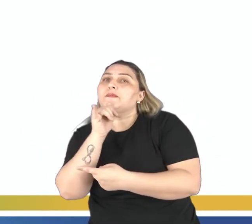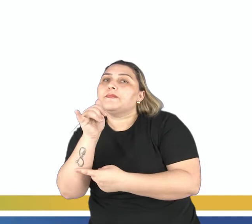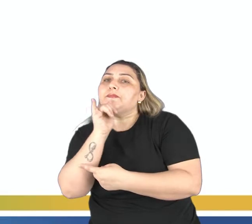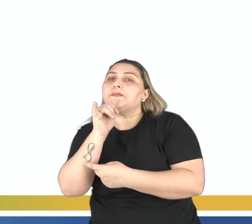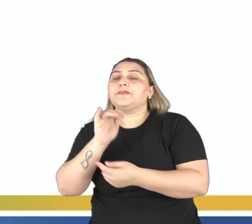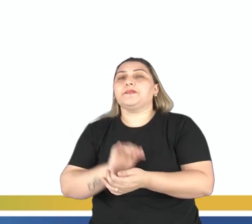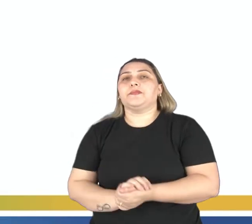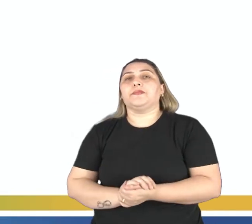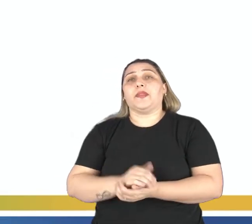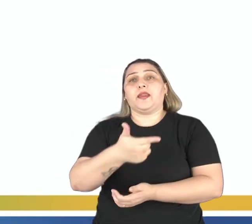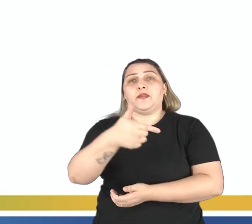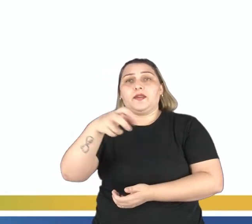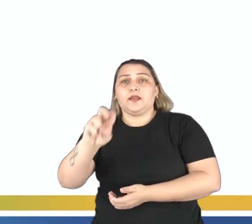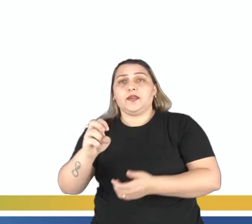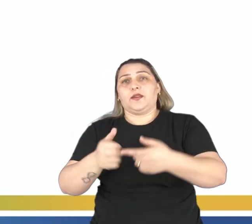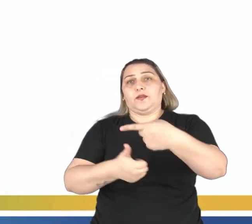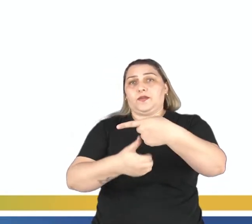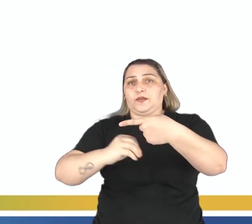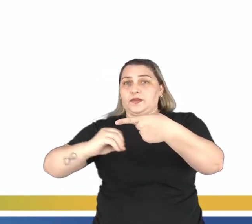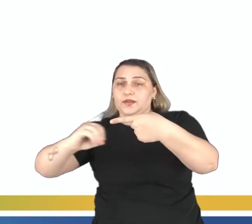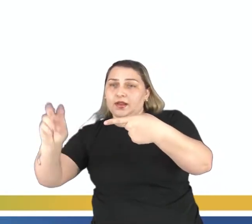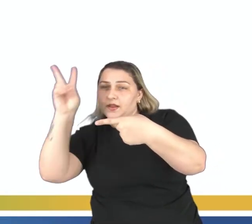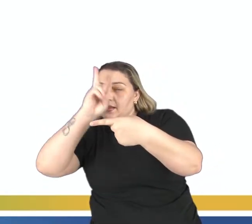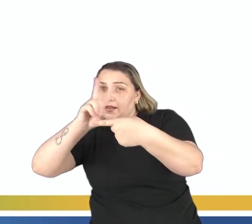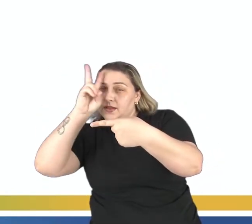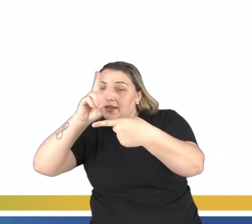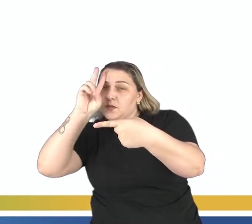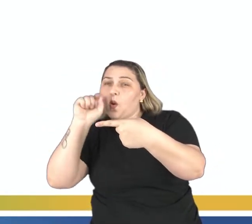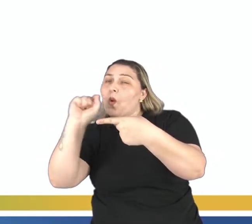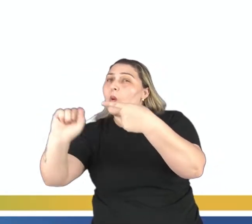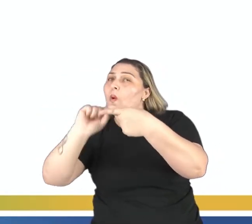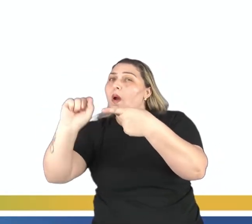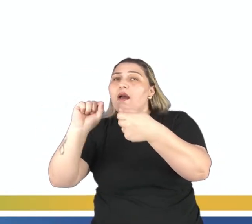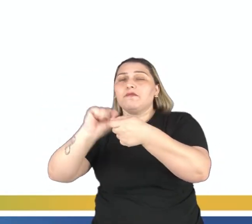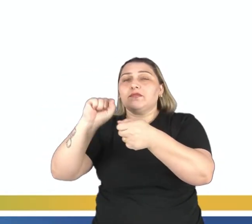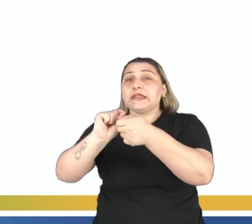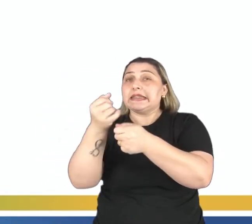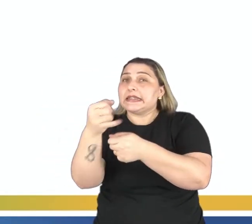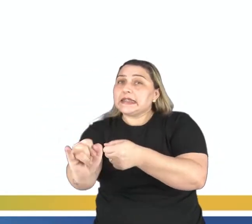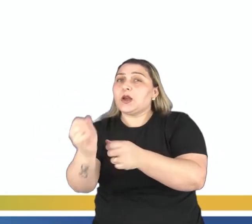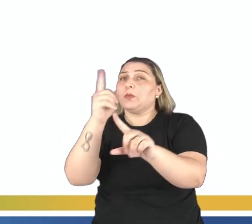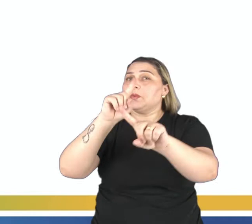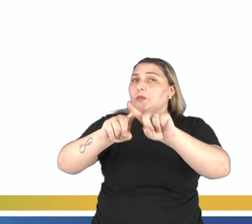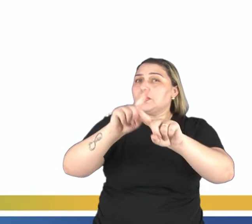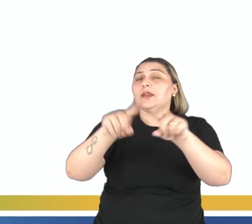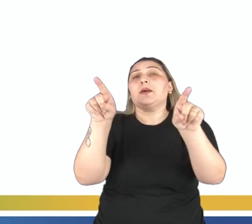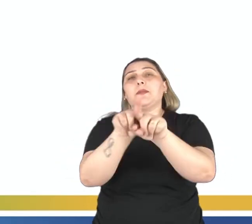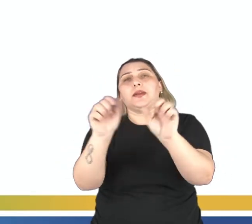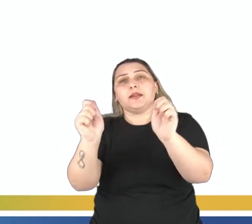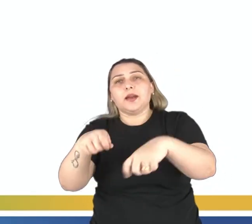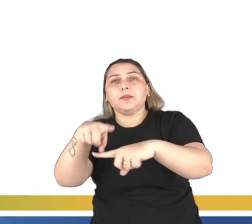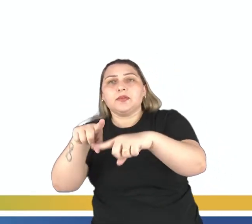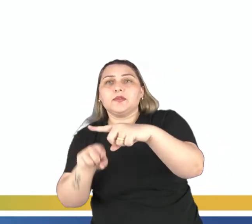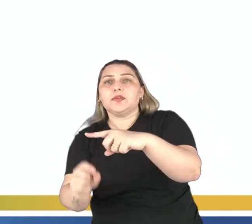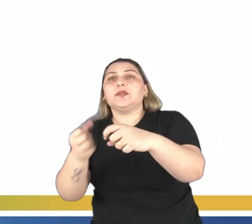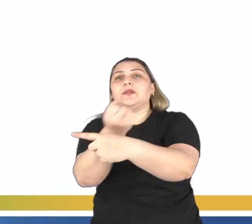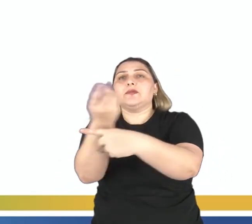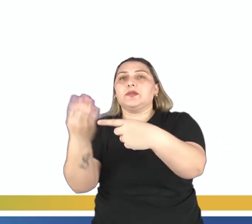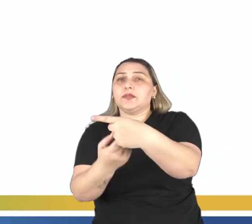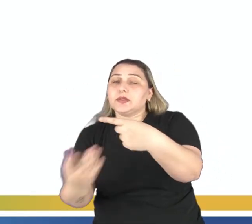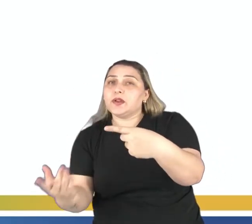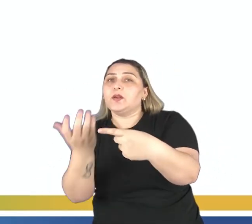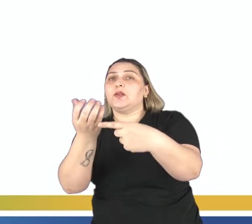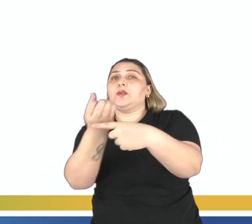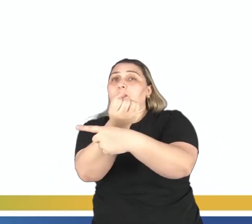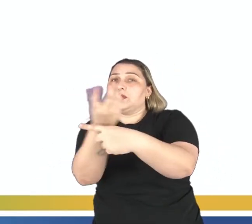a fração 25 centésimos, lembra? Então, o que nós vamos fazer? Se eu posso multiplicar, eu também posso dividir uma fração, tanto o